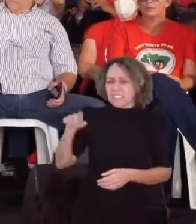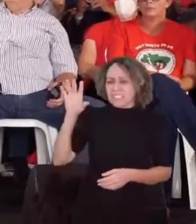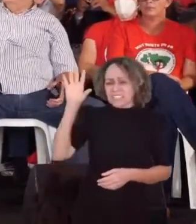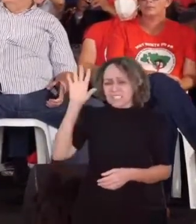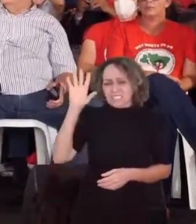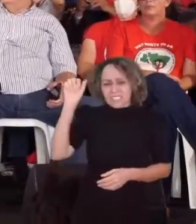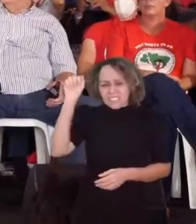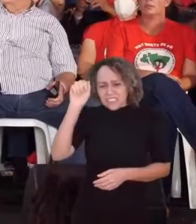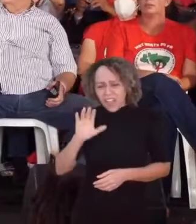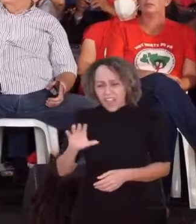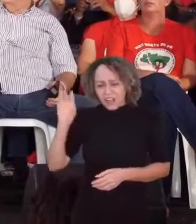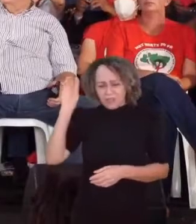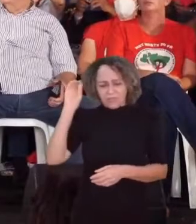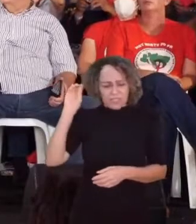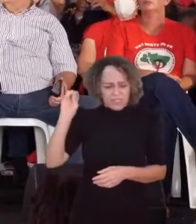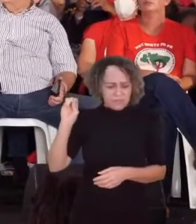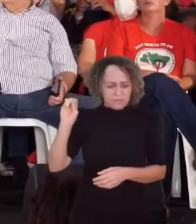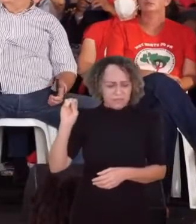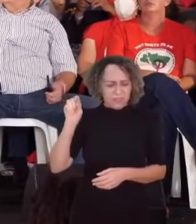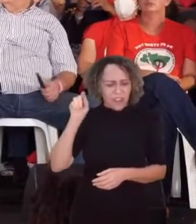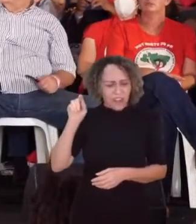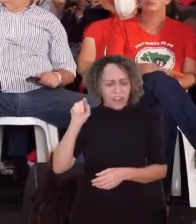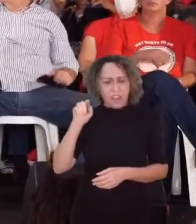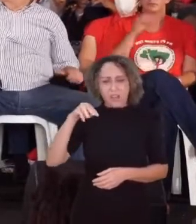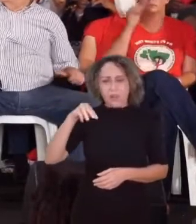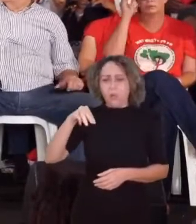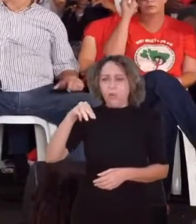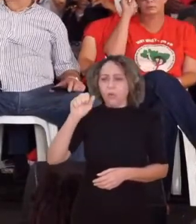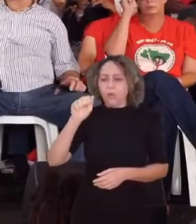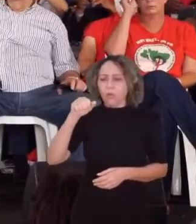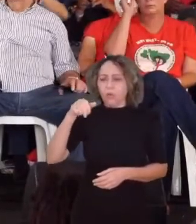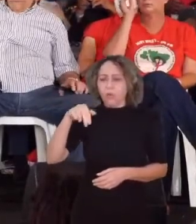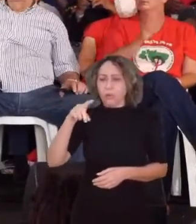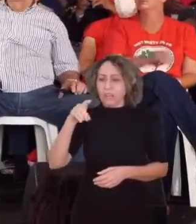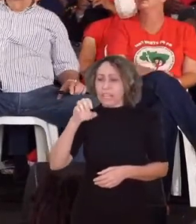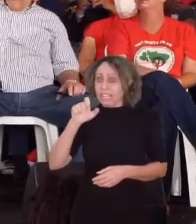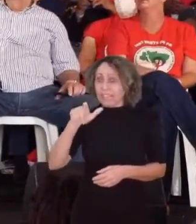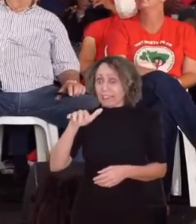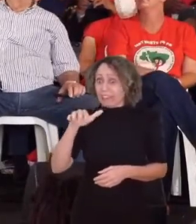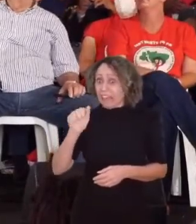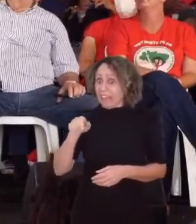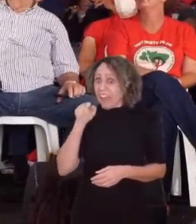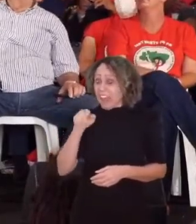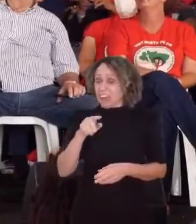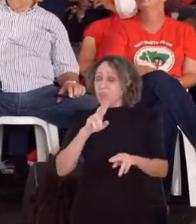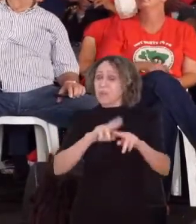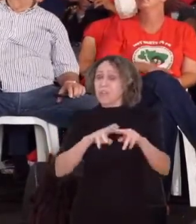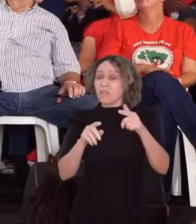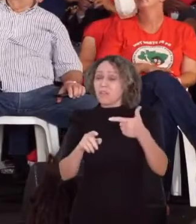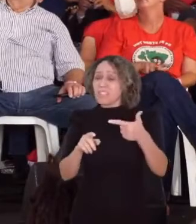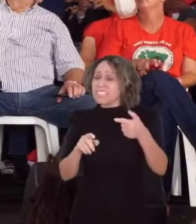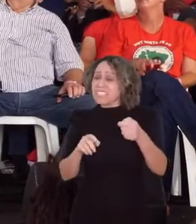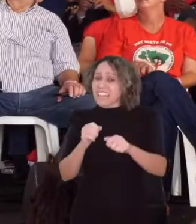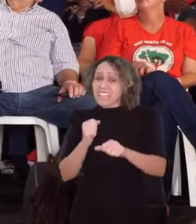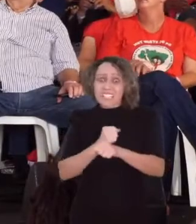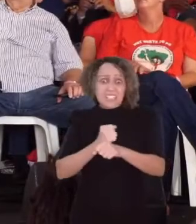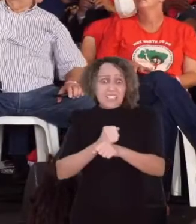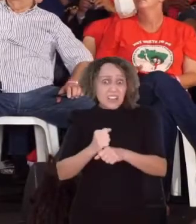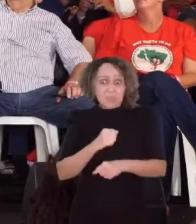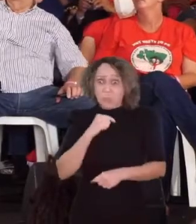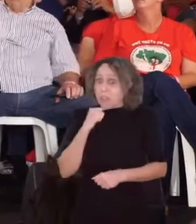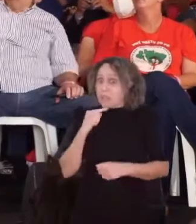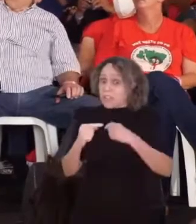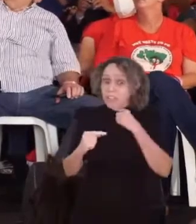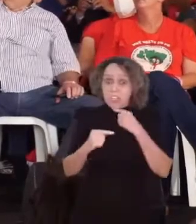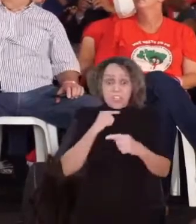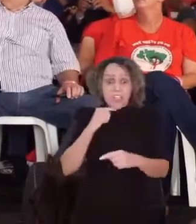organizar uma vigília na porta da cadeia para libertar o Mandela, e vocês fizeram um fato que deveria